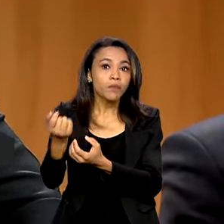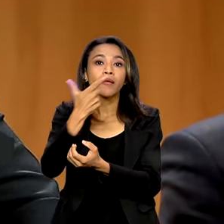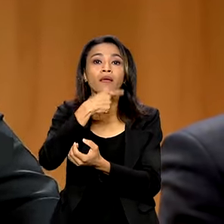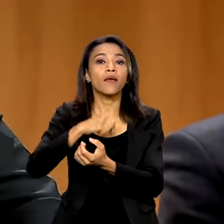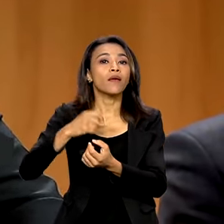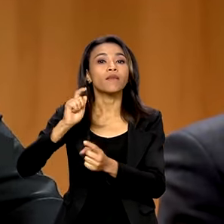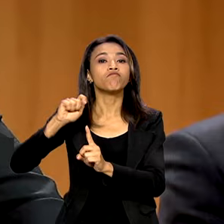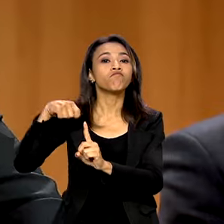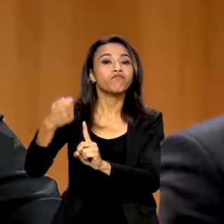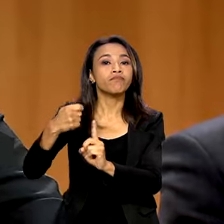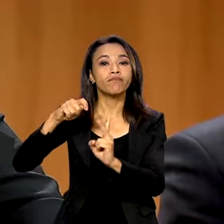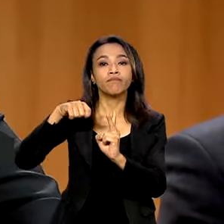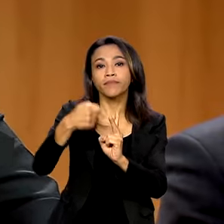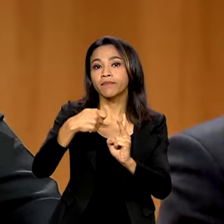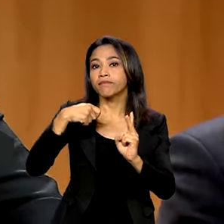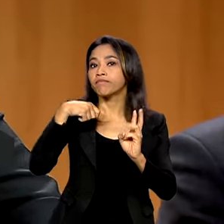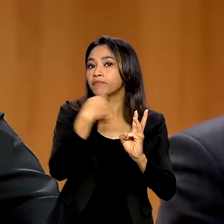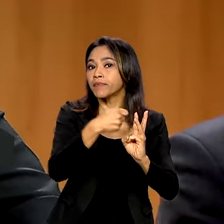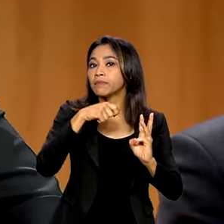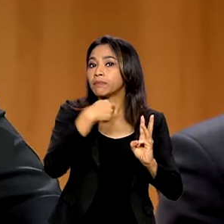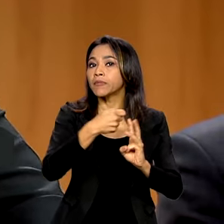mandantes do crime.